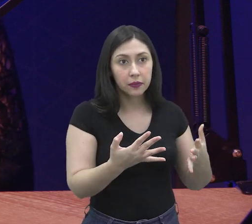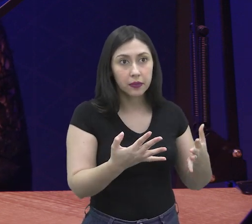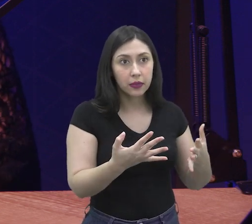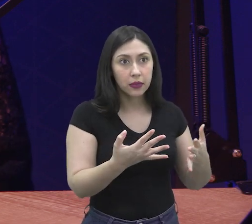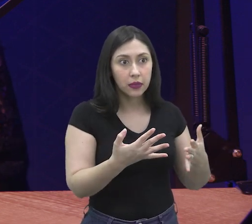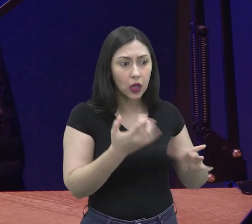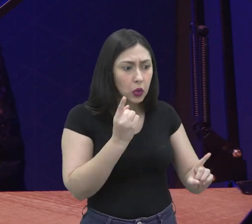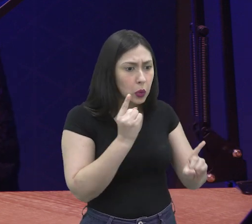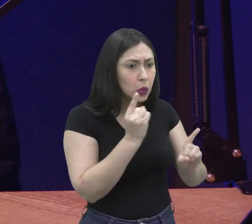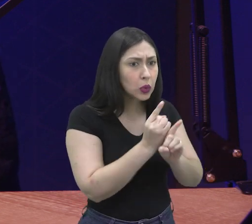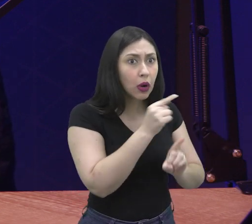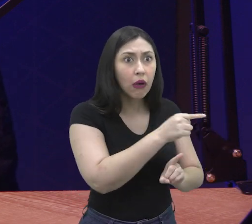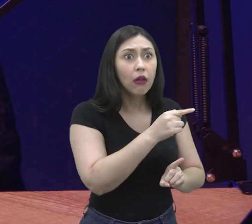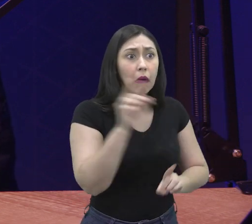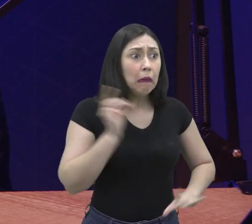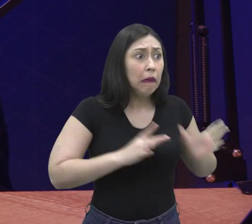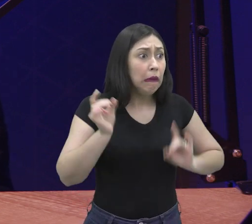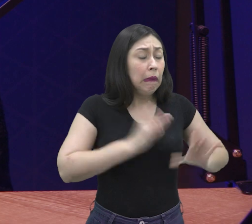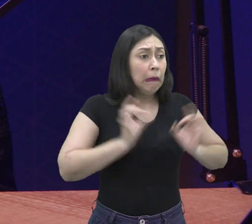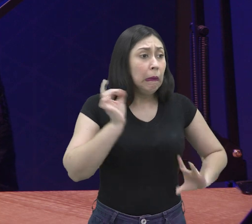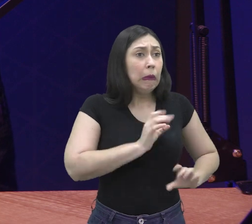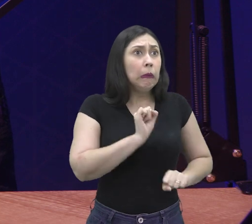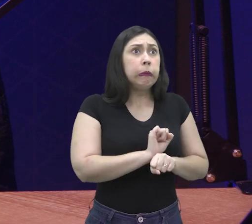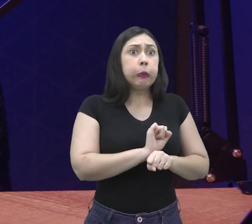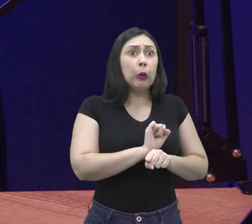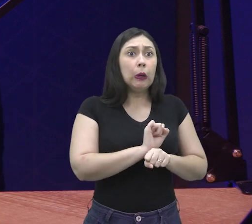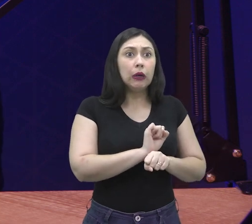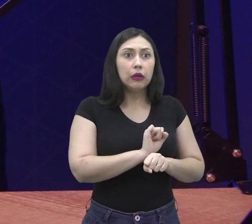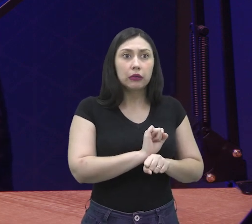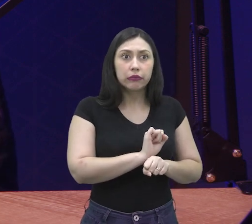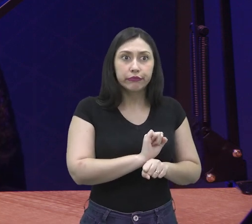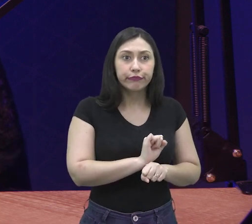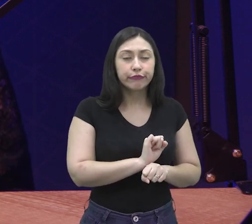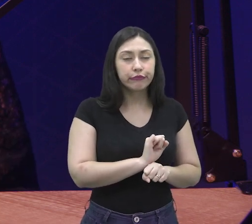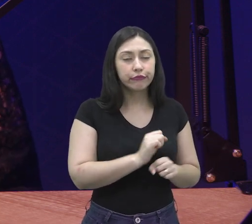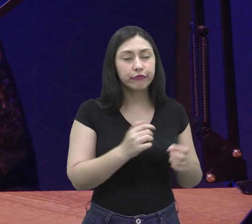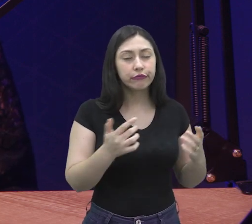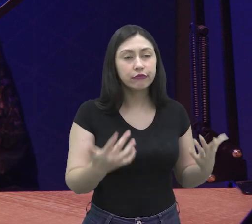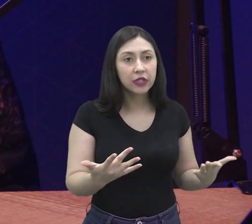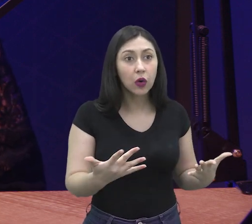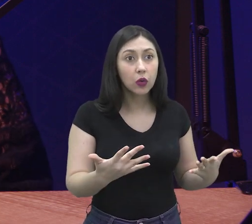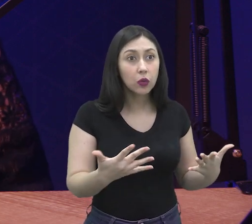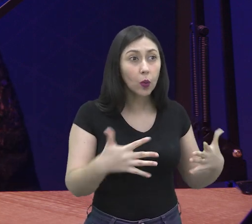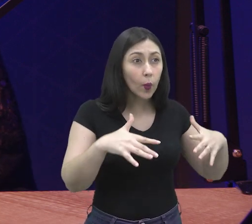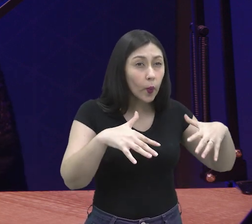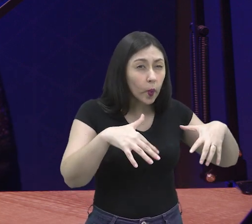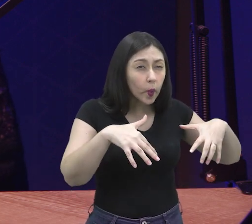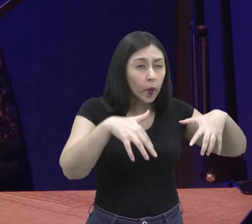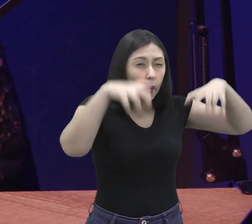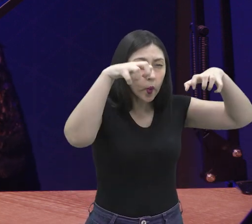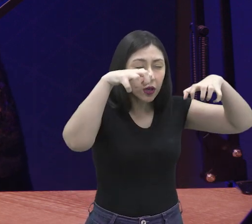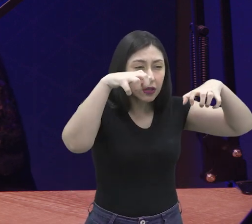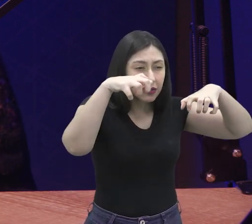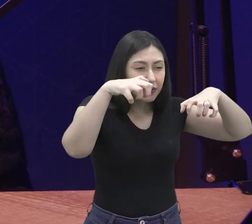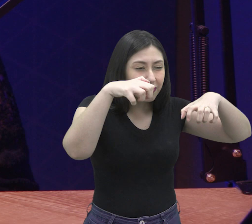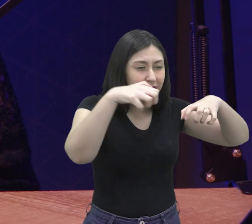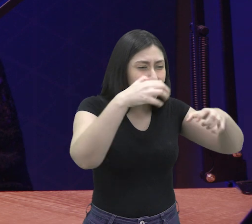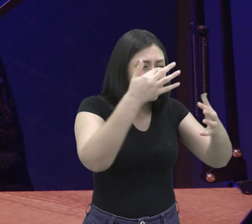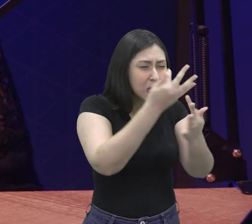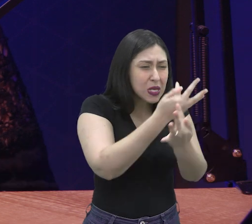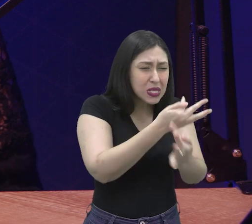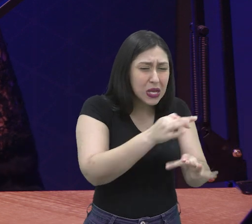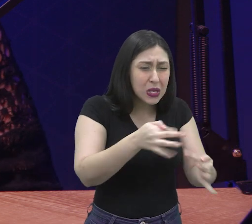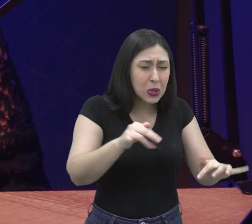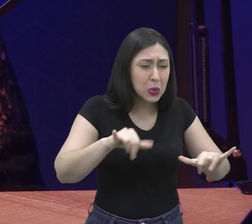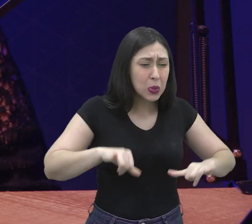que eles encontram um gambá em estado de choque. Então, assim, além, né, da seca, né, das queimaduras que